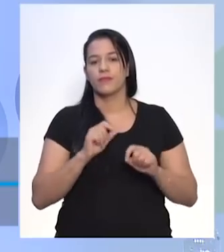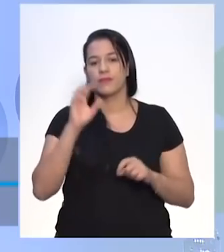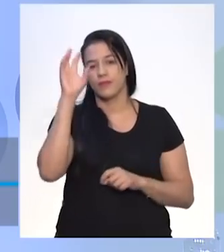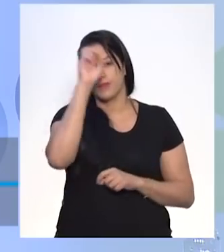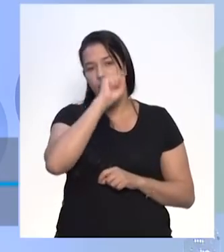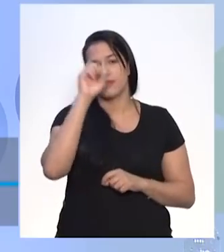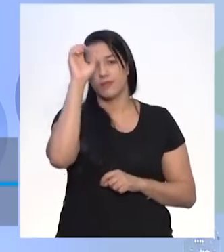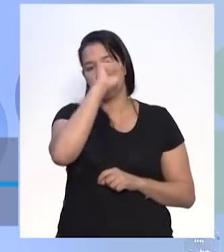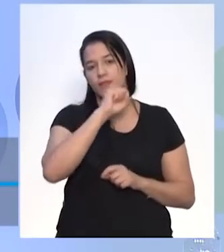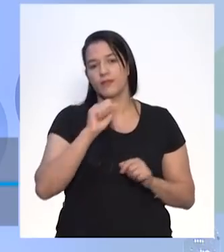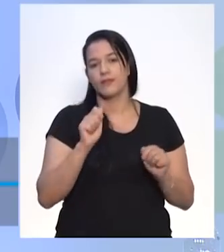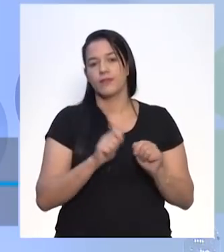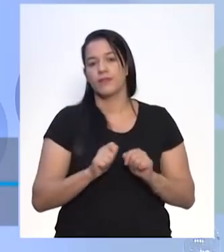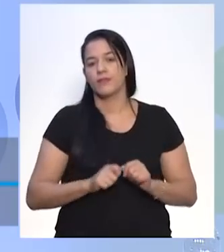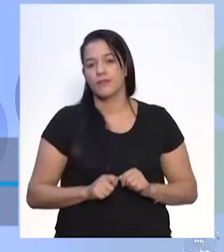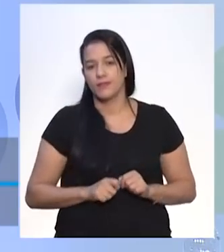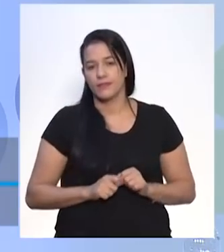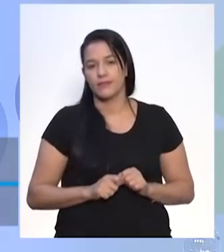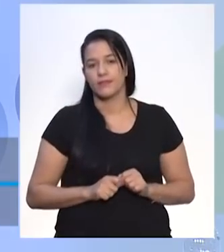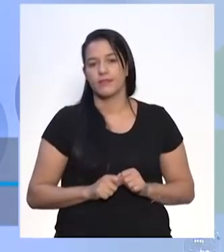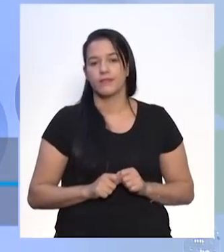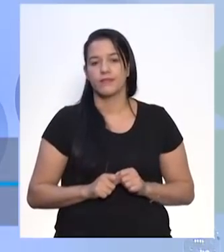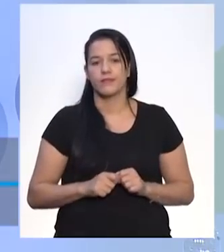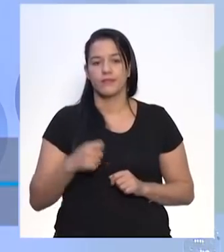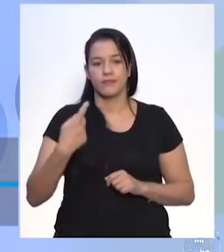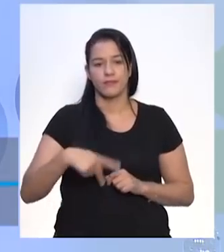aprender a fazer